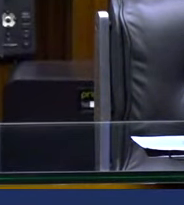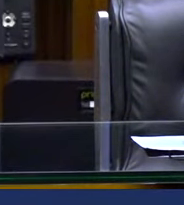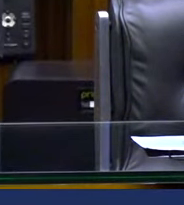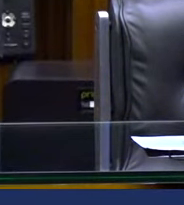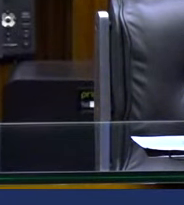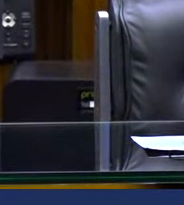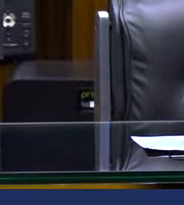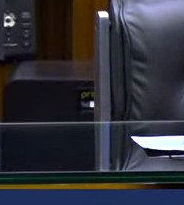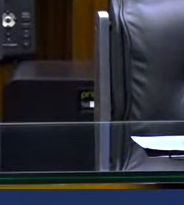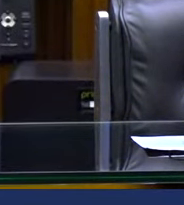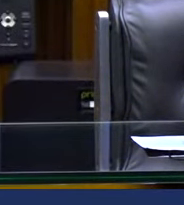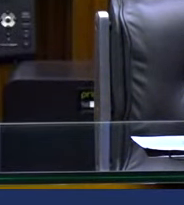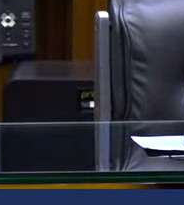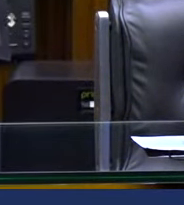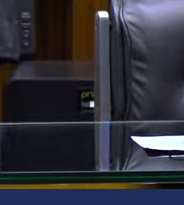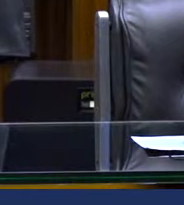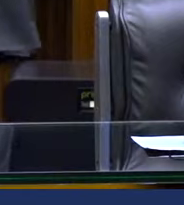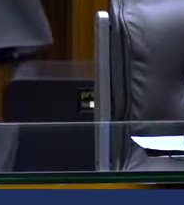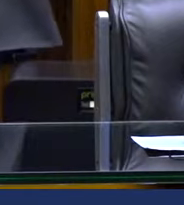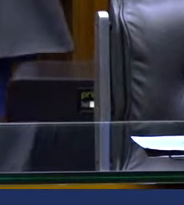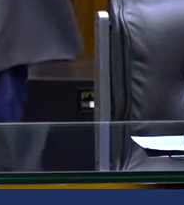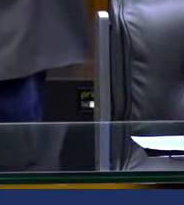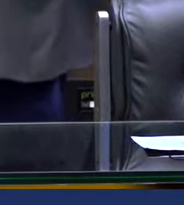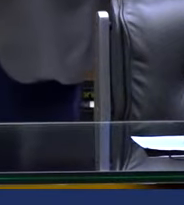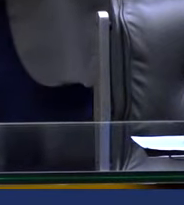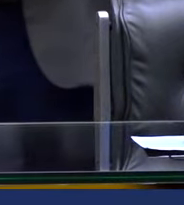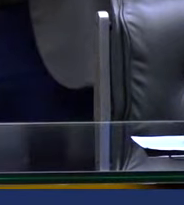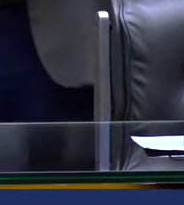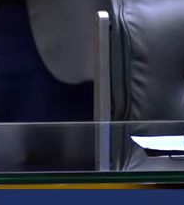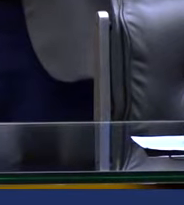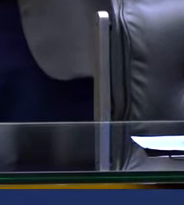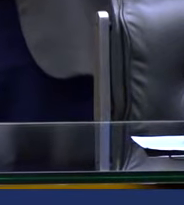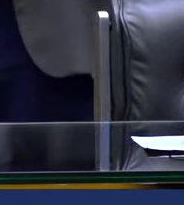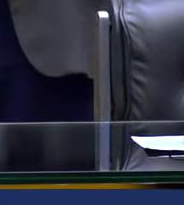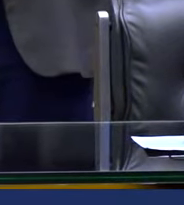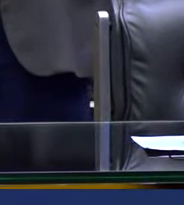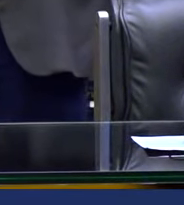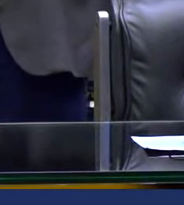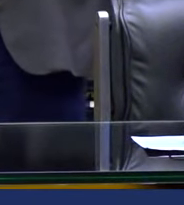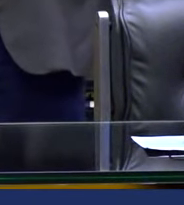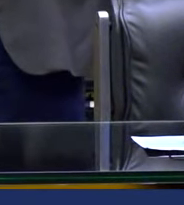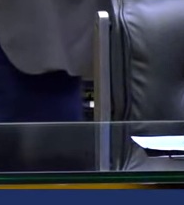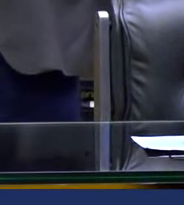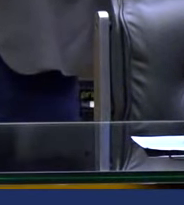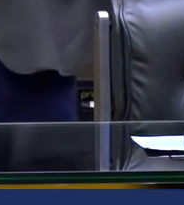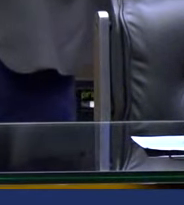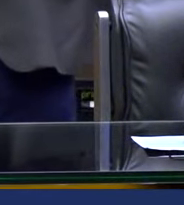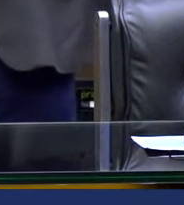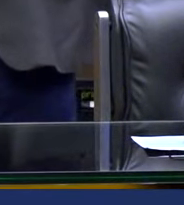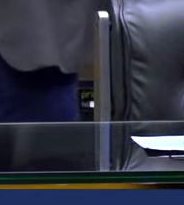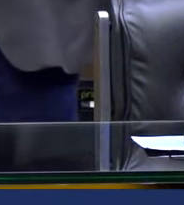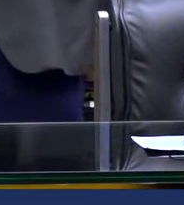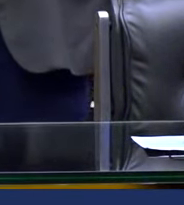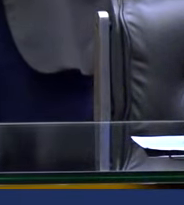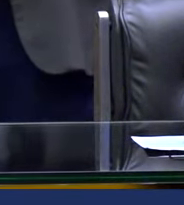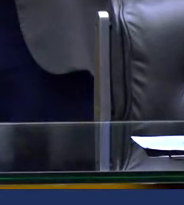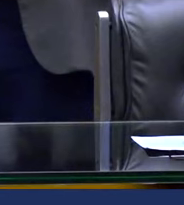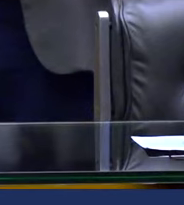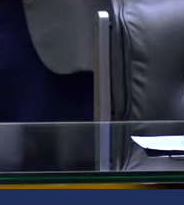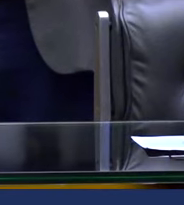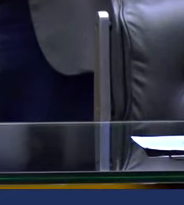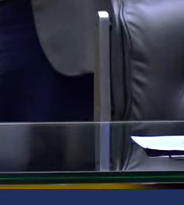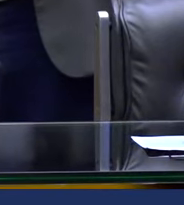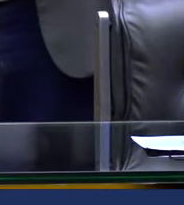grande parte desse setor privado é internacional, é especulativo, e que a do Brasil, a parte suculenta, não quer